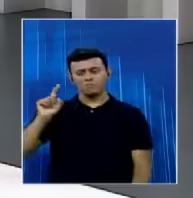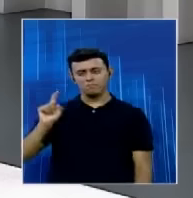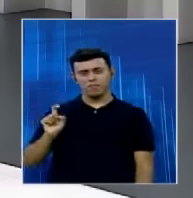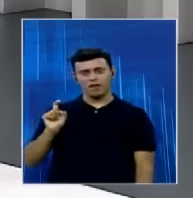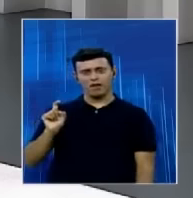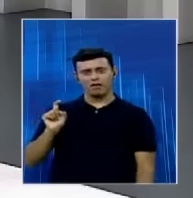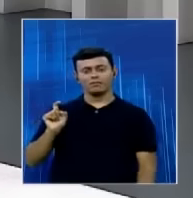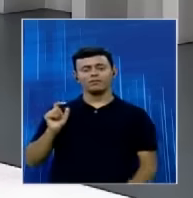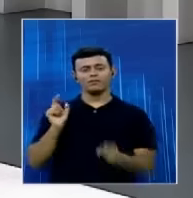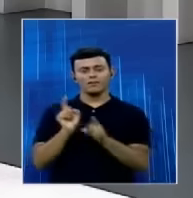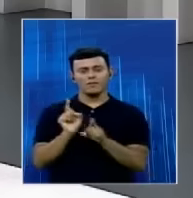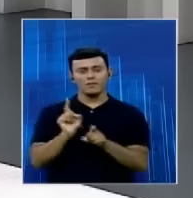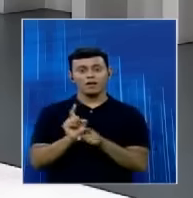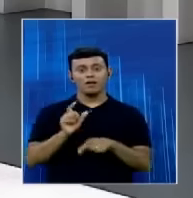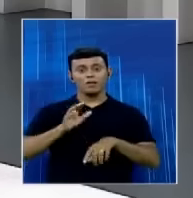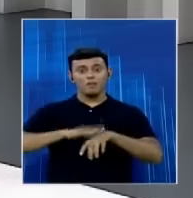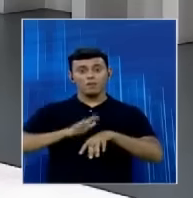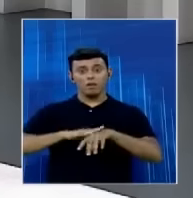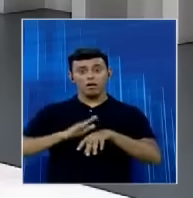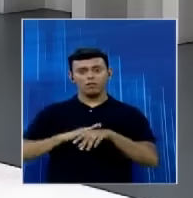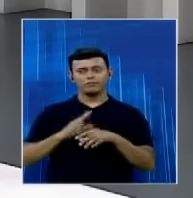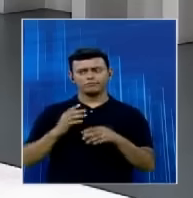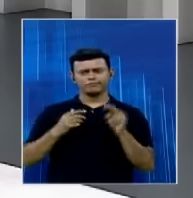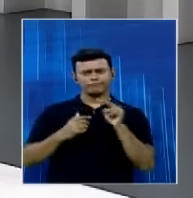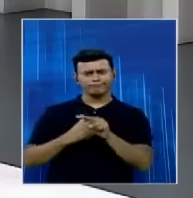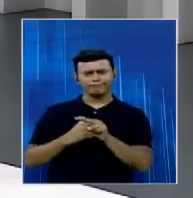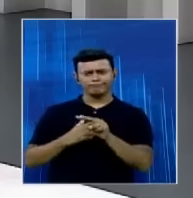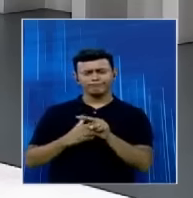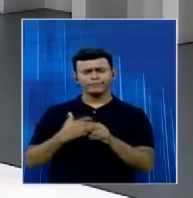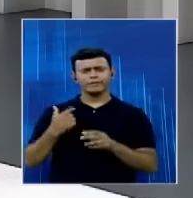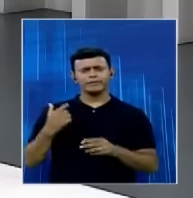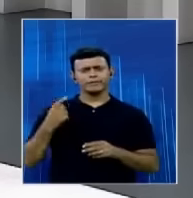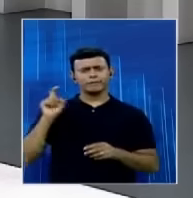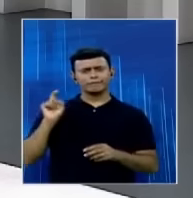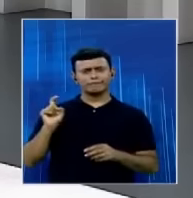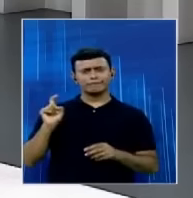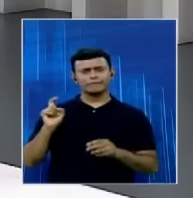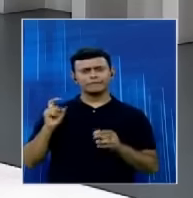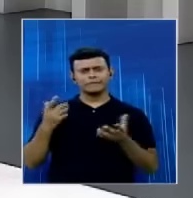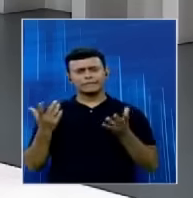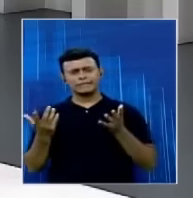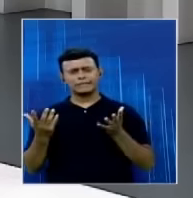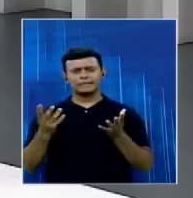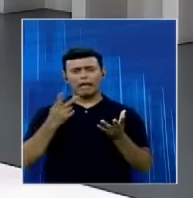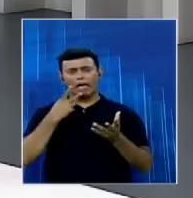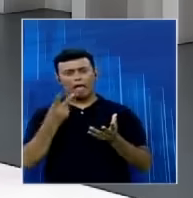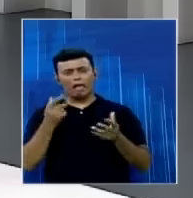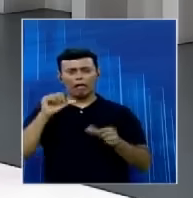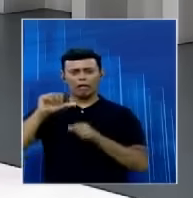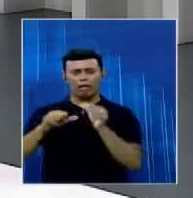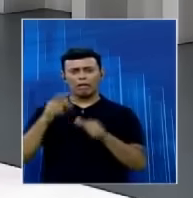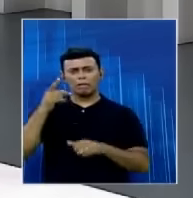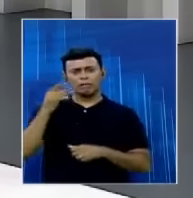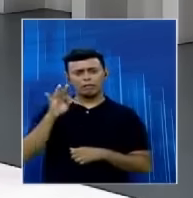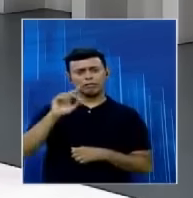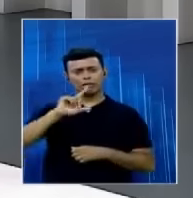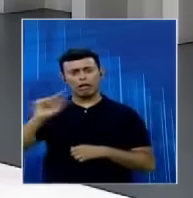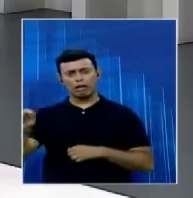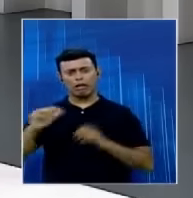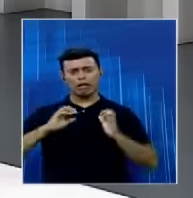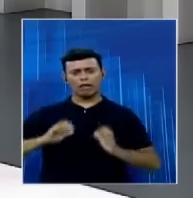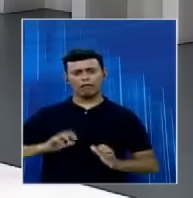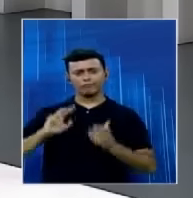alguns momentos do debate, ficou muito nítida a contradição dela, né? Saiu do PT, diz que saiu por causa da ética, mas foi para um partido que está